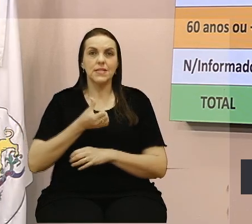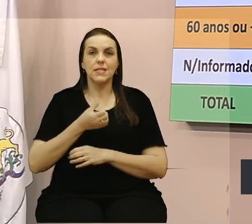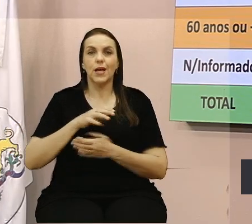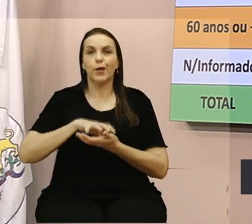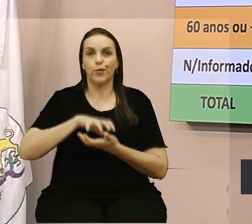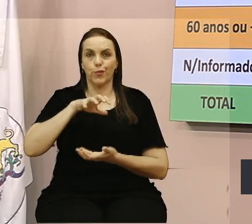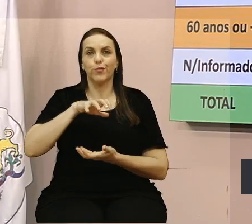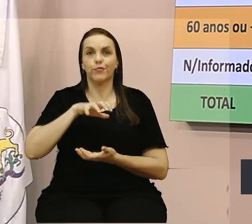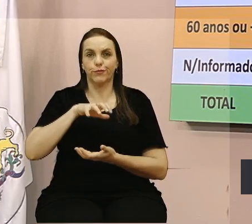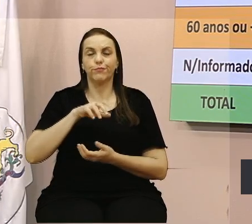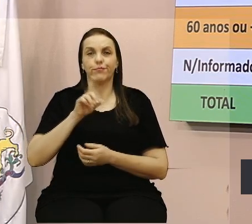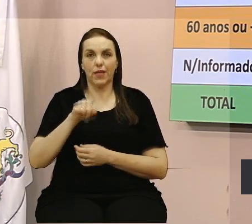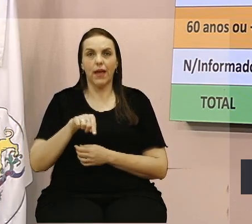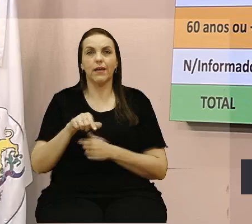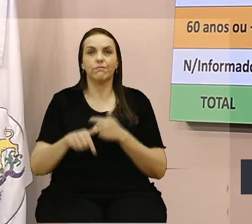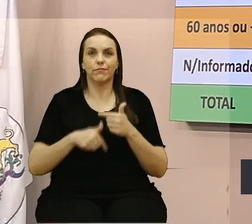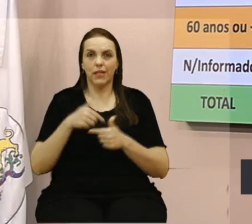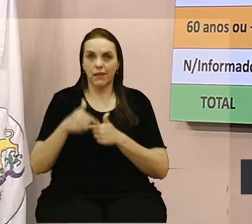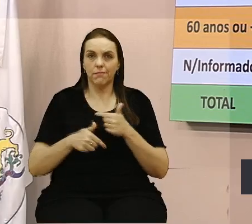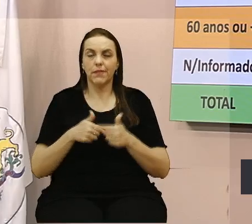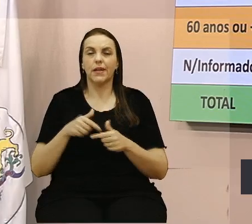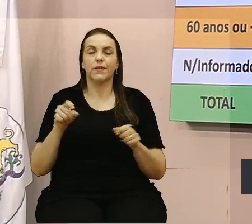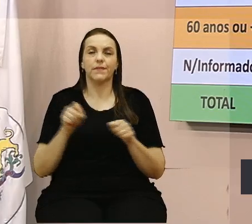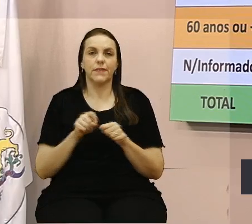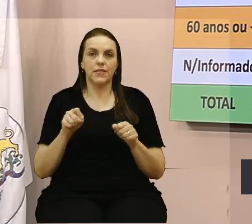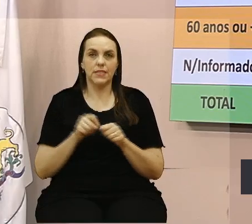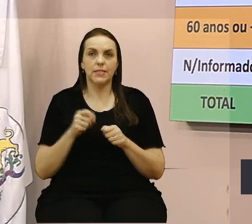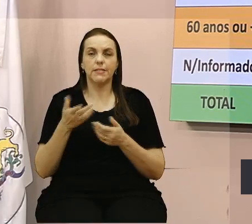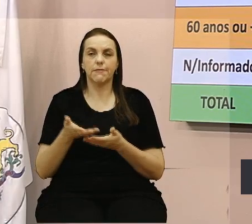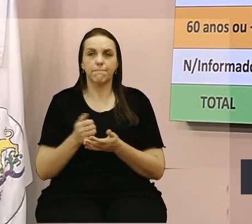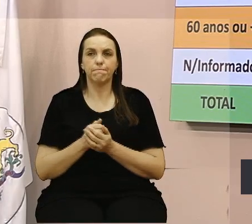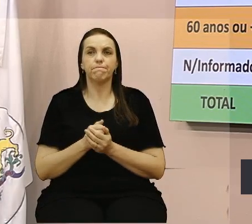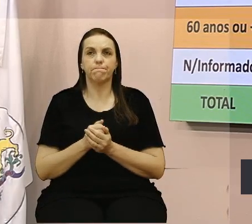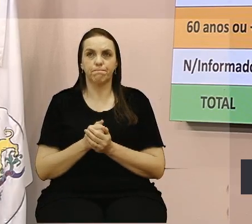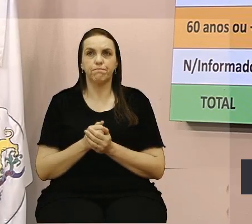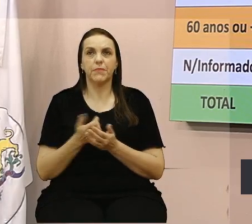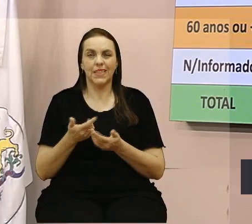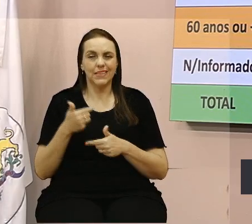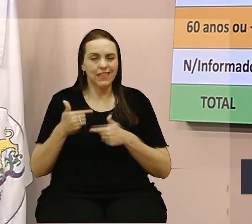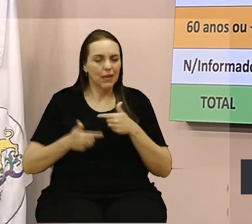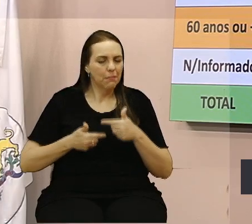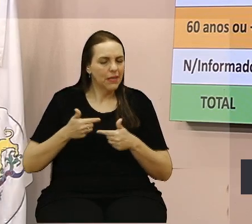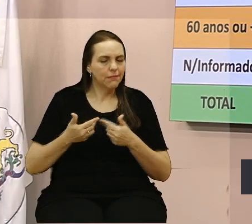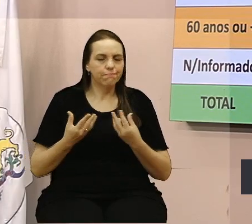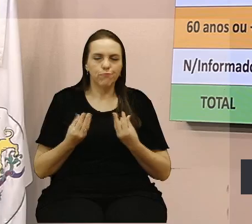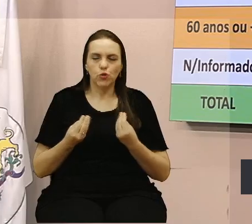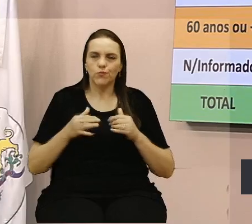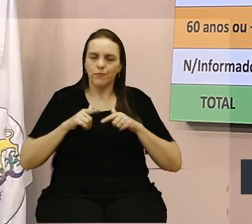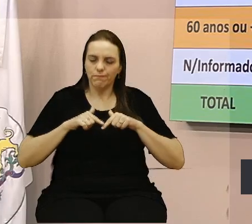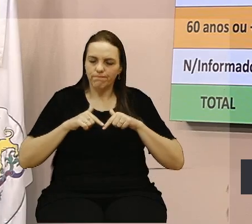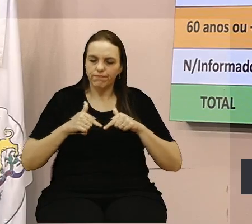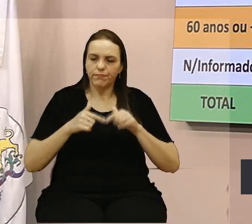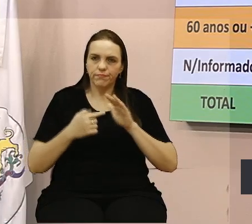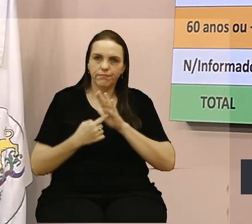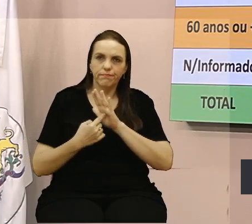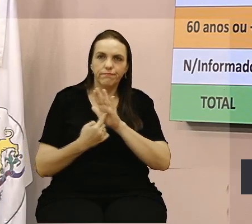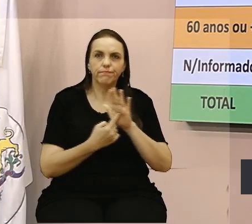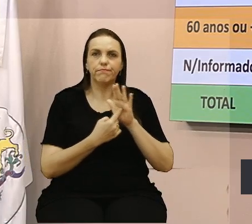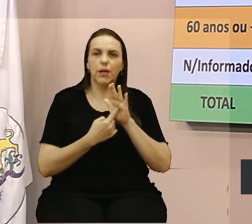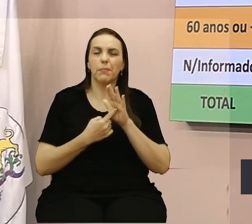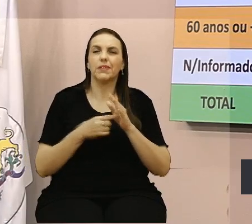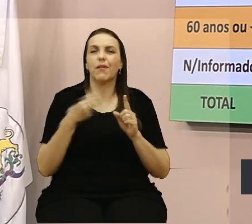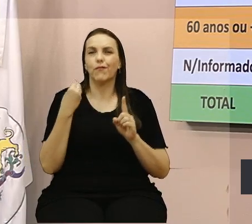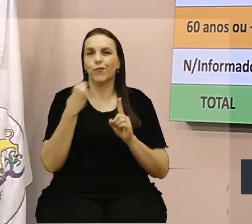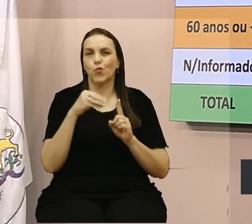idosos. É um trabalho que a gente tem que fazer, assim, trabalhar bem mais isso, né? Em virtude que ele é o mais